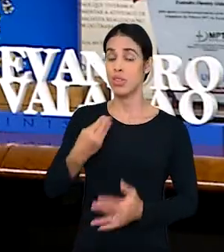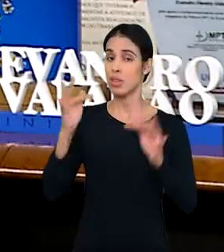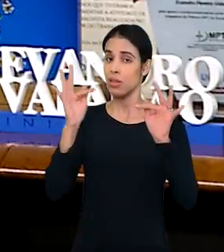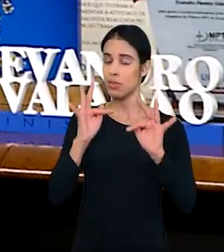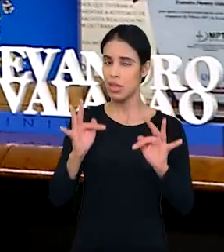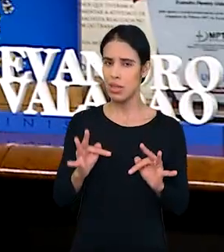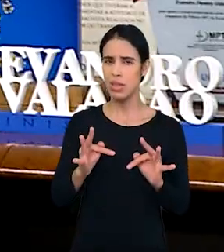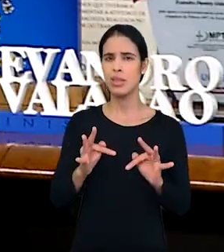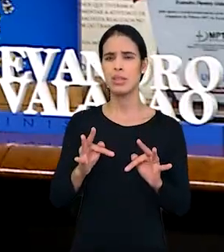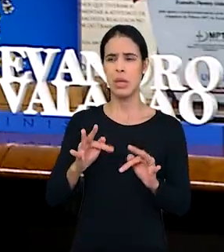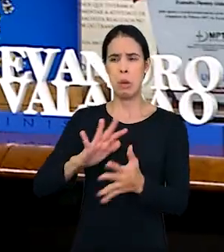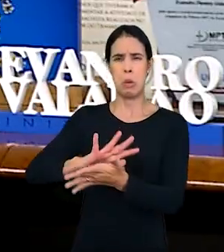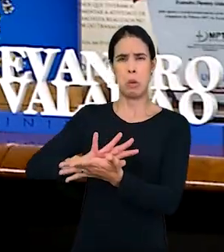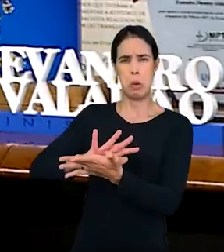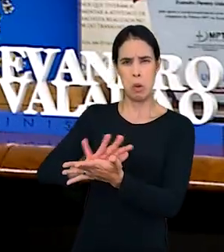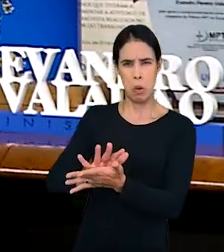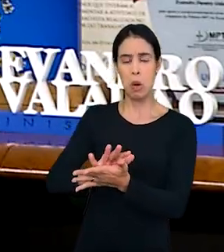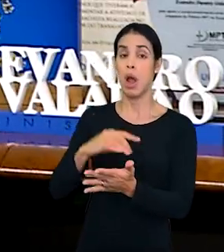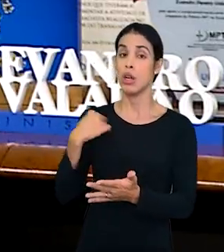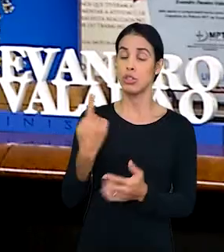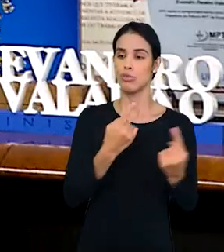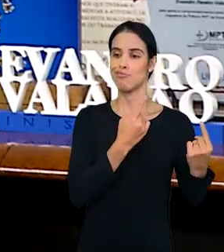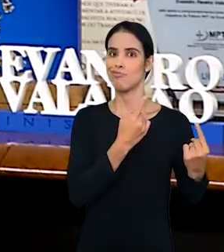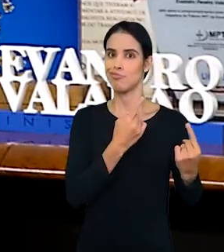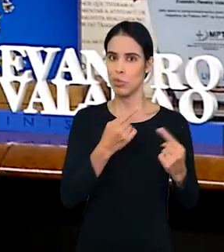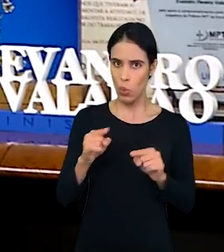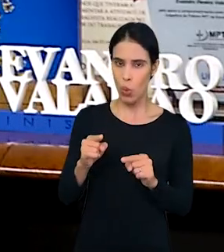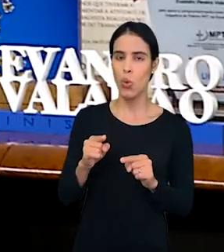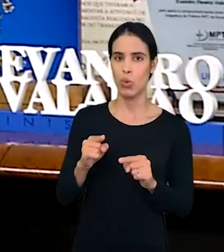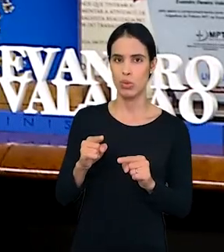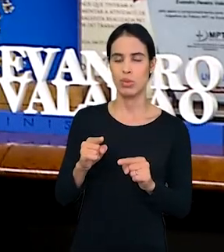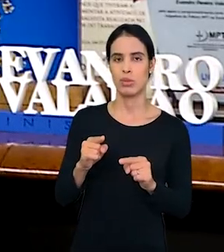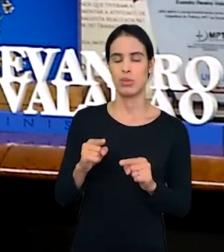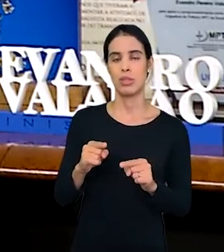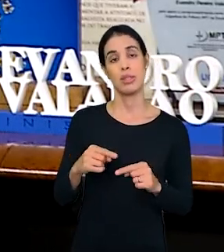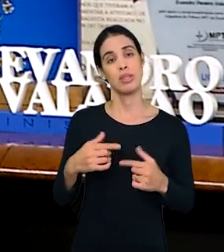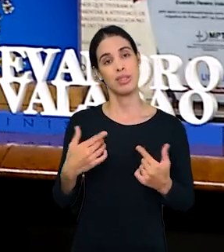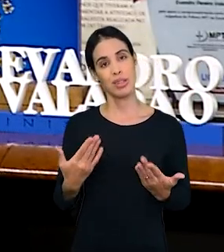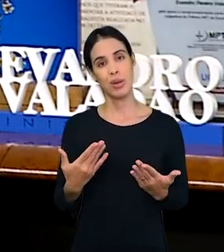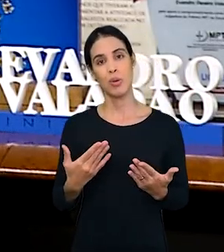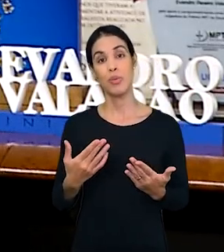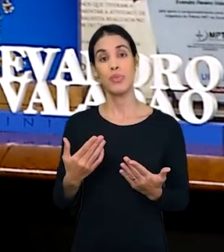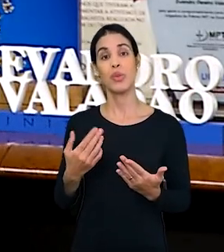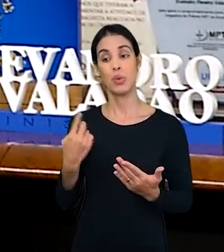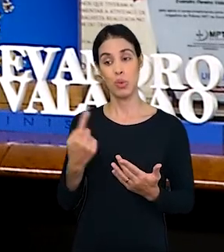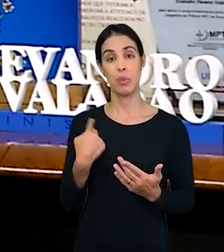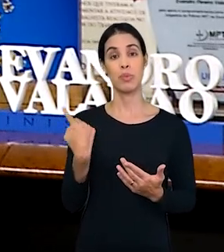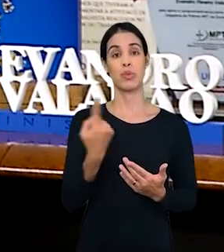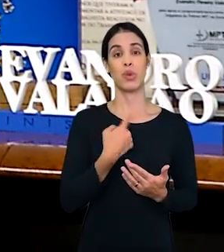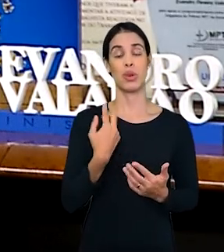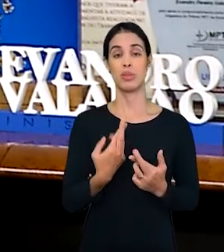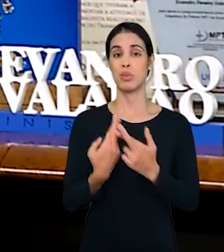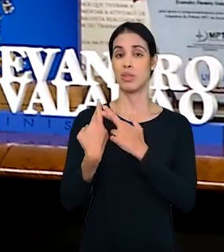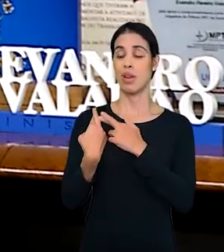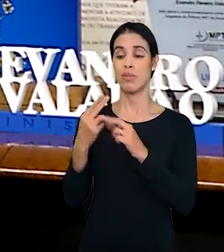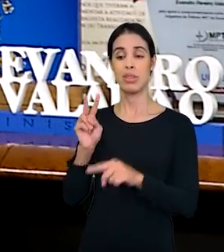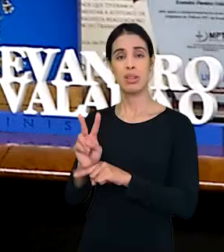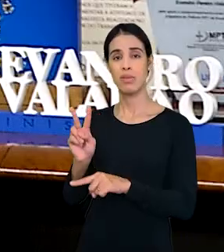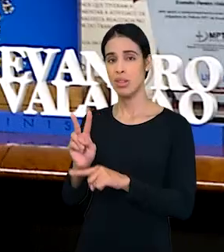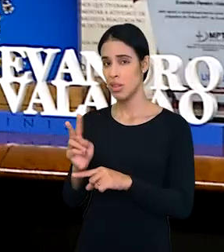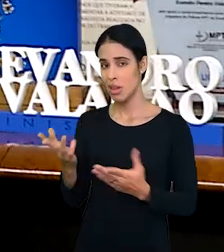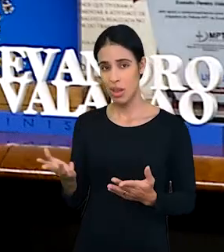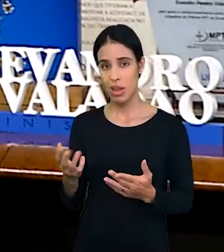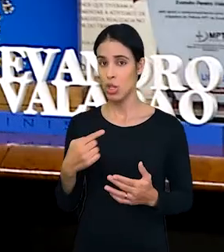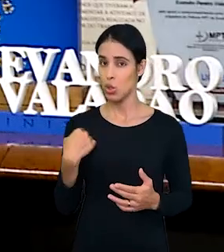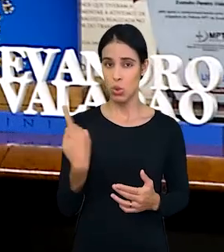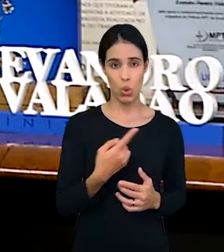as formas de opressão de nossas crianças, né? Então, isso é um trabalho de todos nós, das empresas,